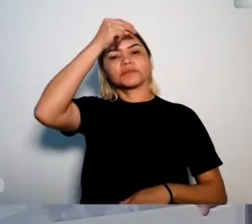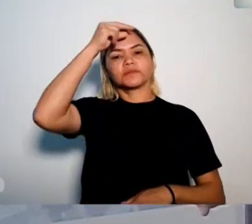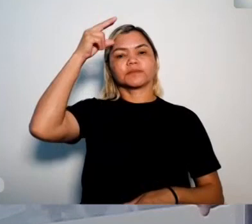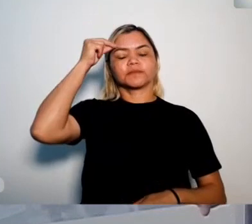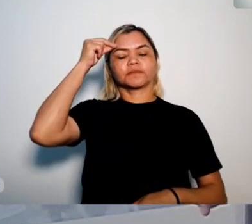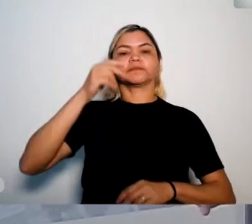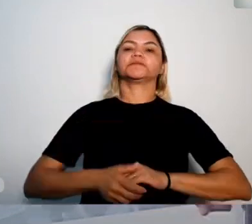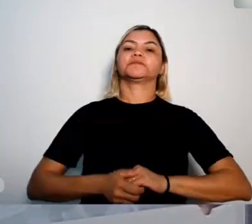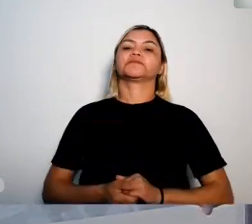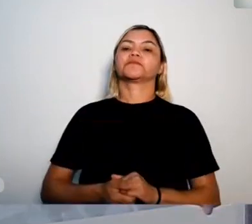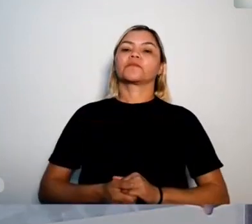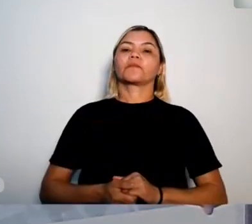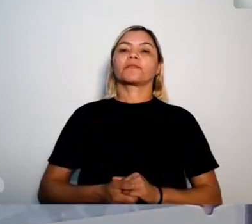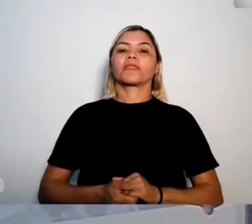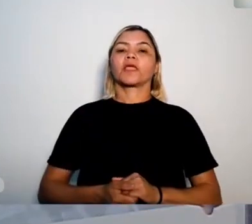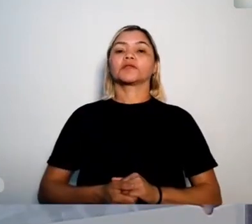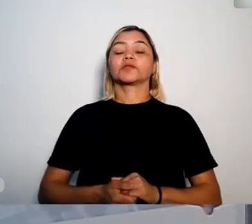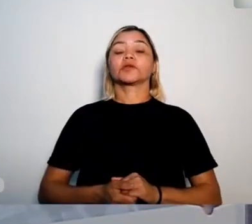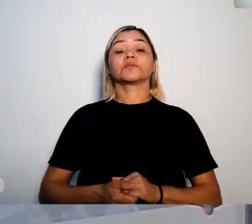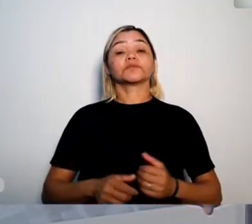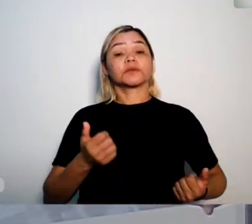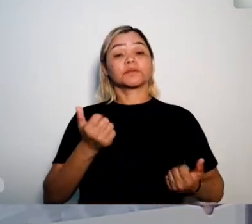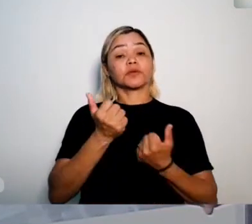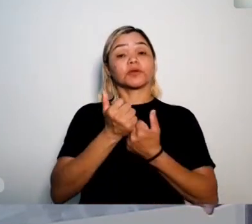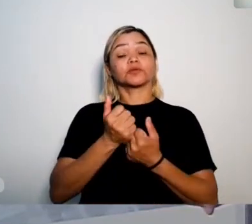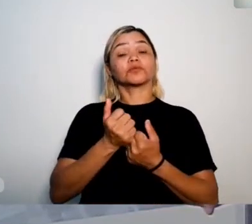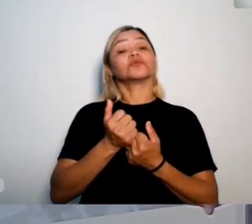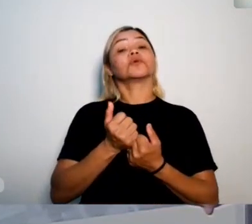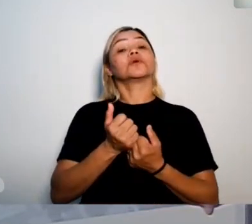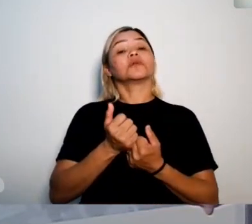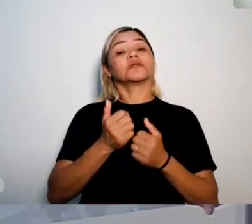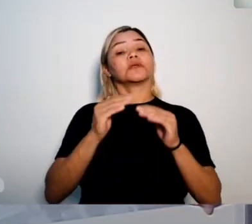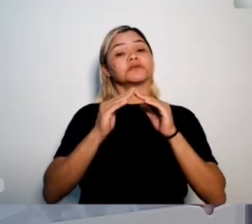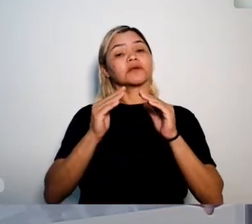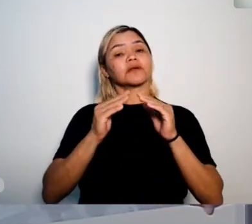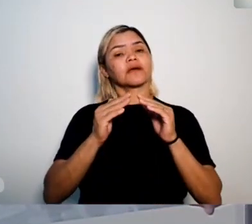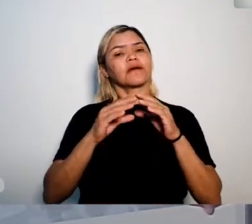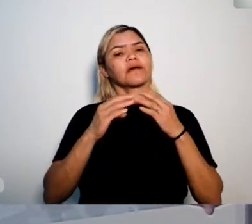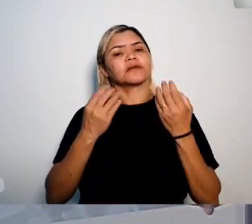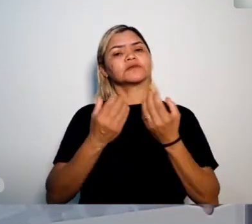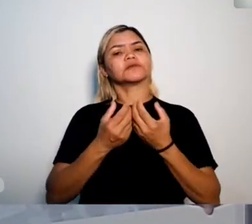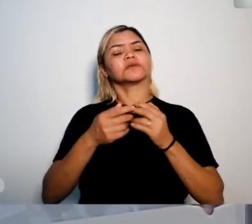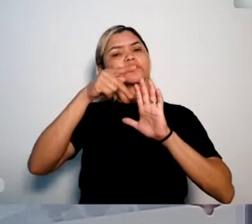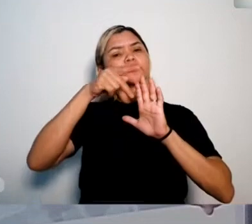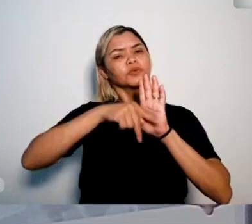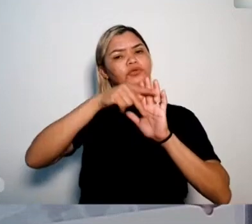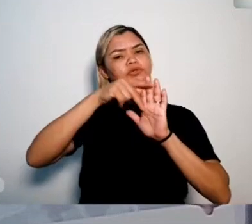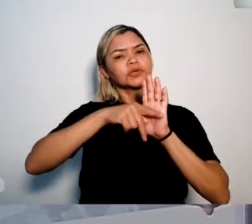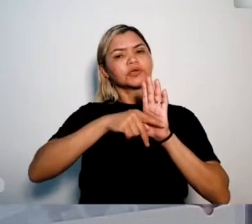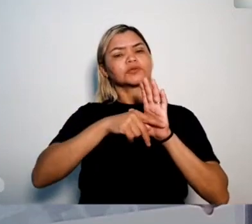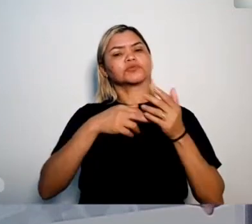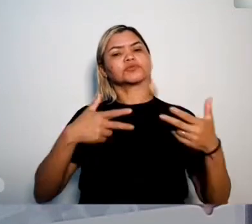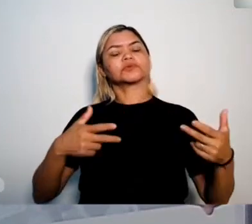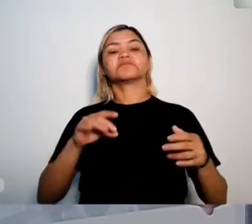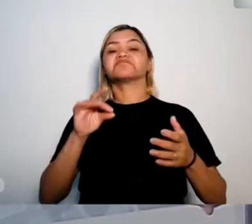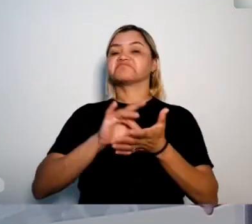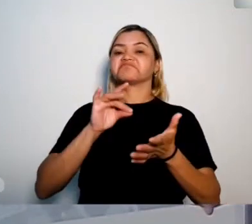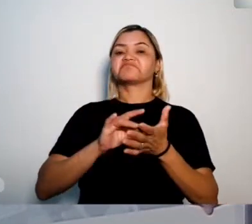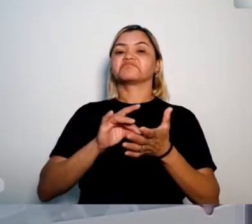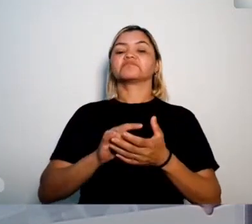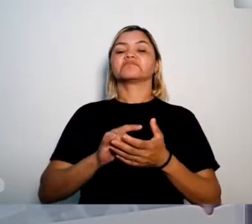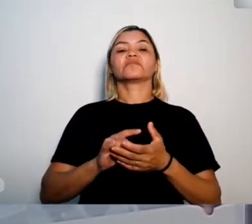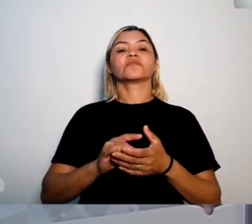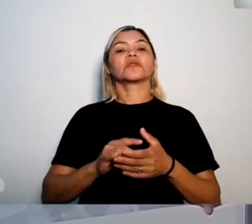a sustentação nessa casa para os bons projetos, os projetos que realmente contemplem a nossa